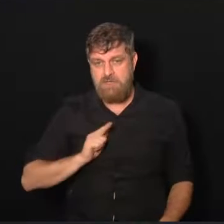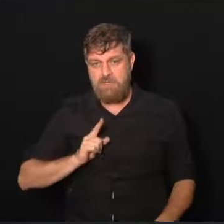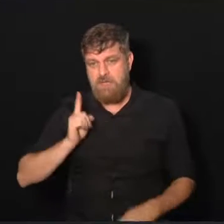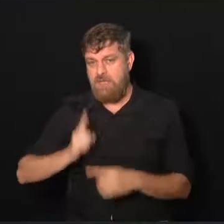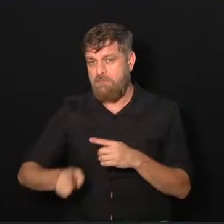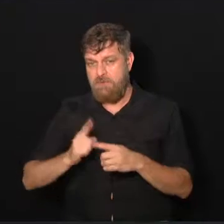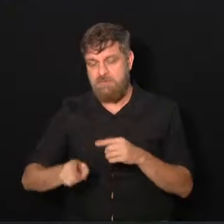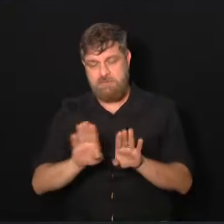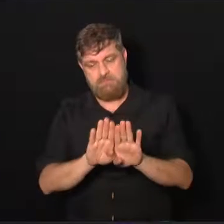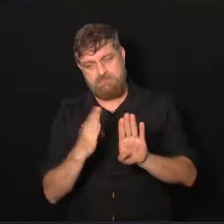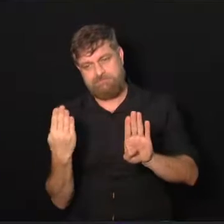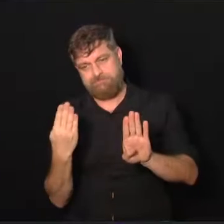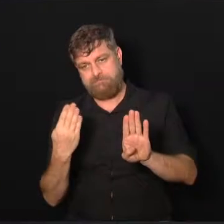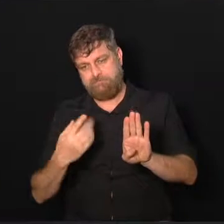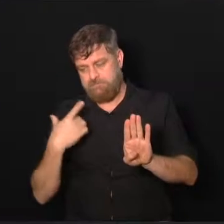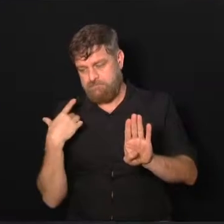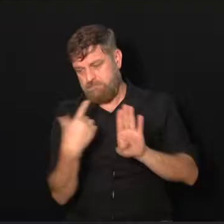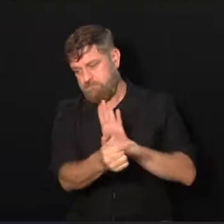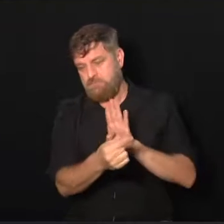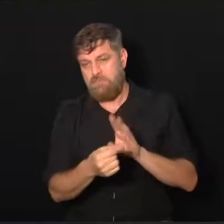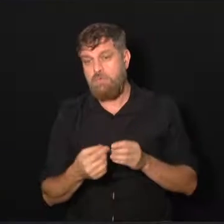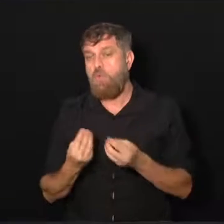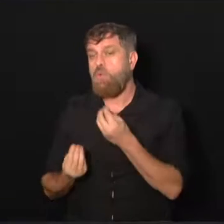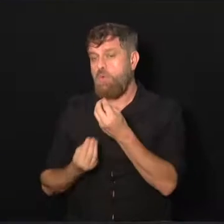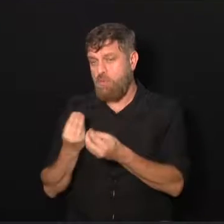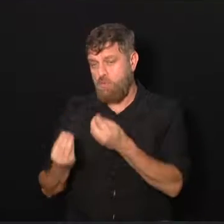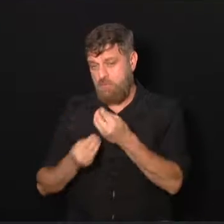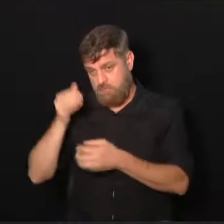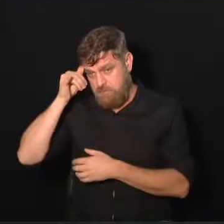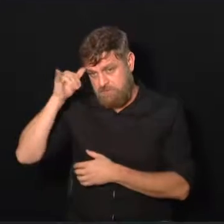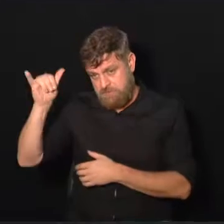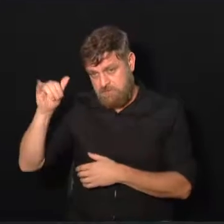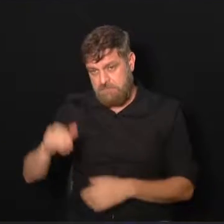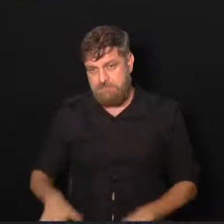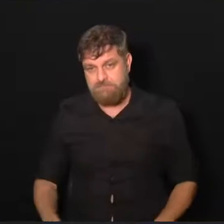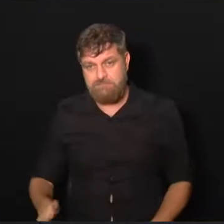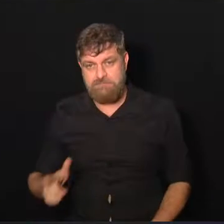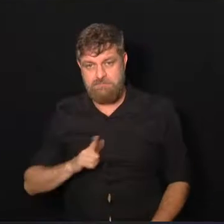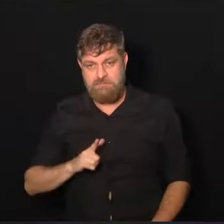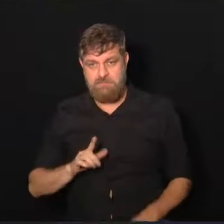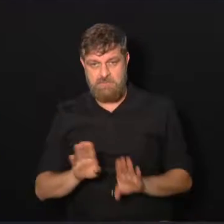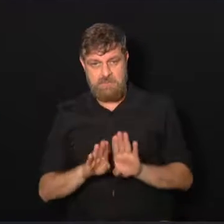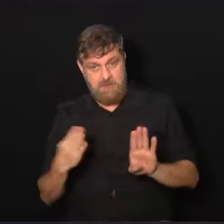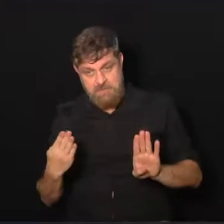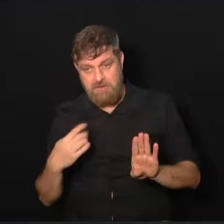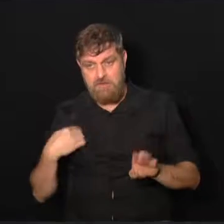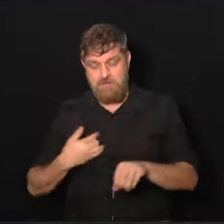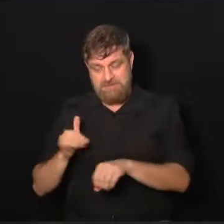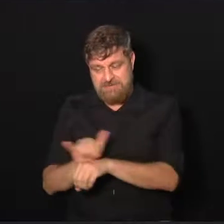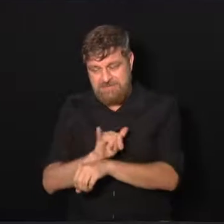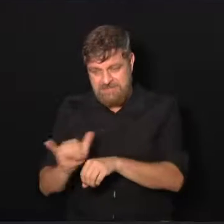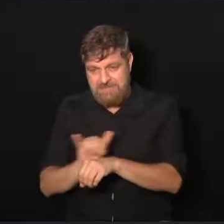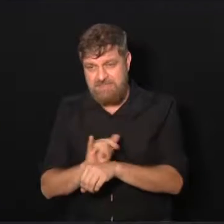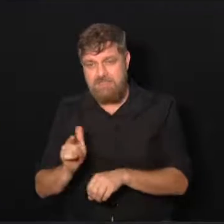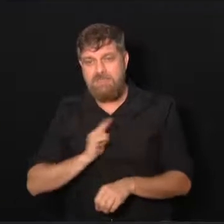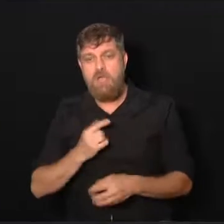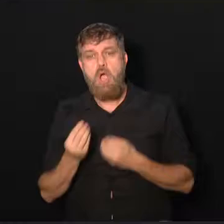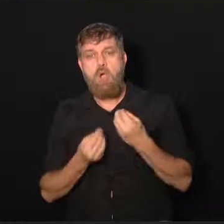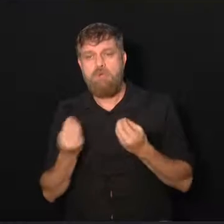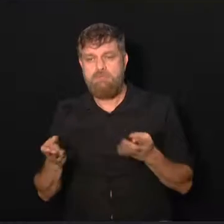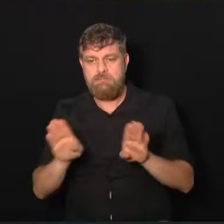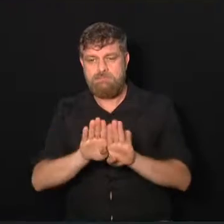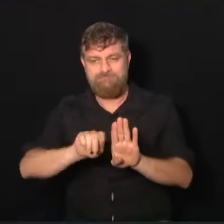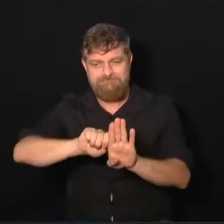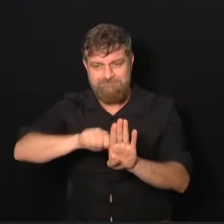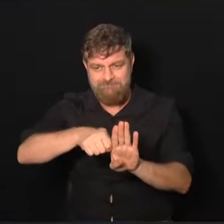Coibir a saída de que maneira, né? Então, se está aberto, a gente tem que buscar meios para manter isso fechado e